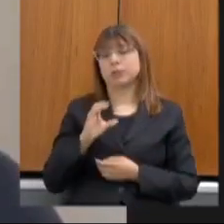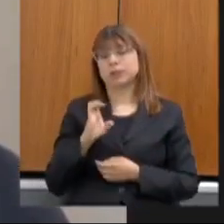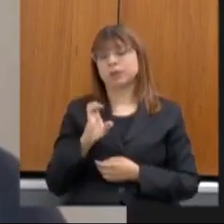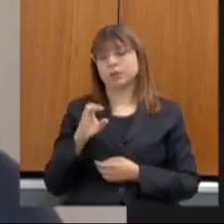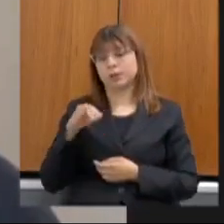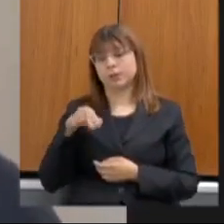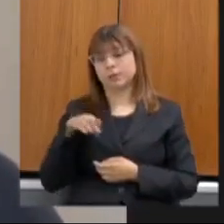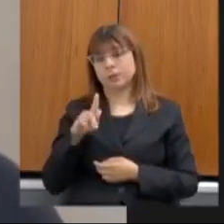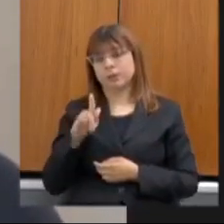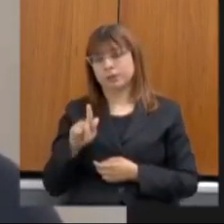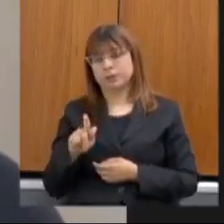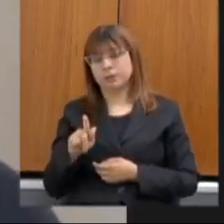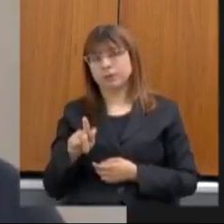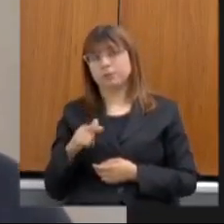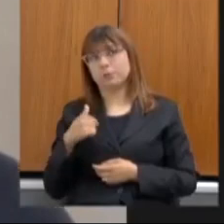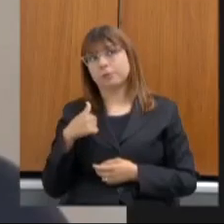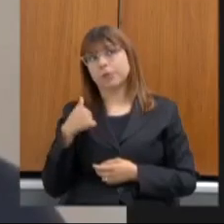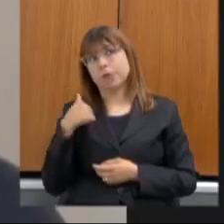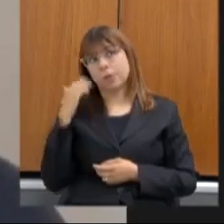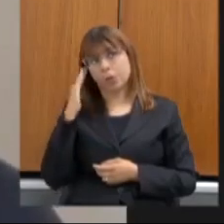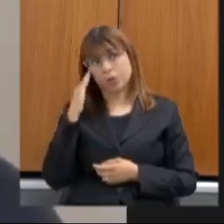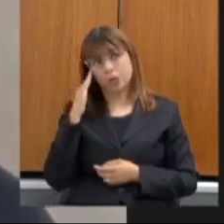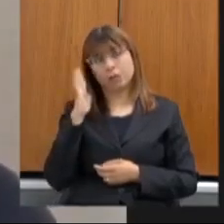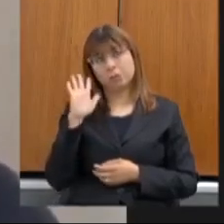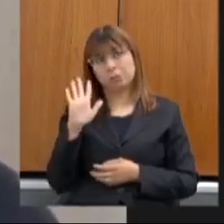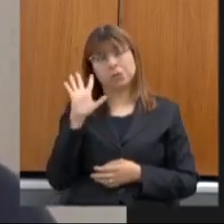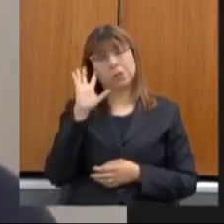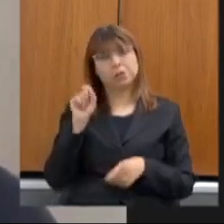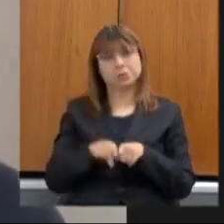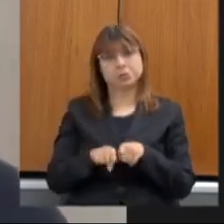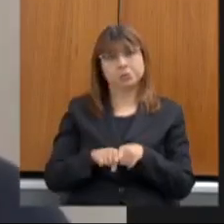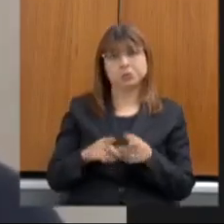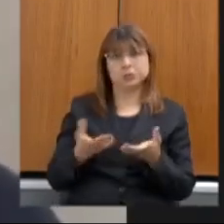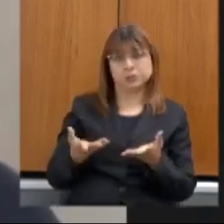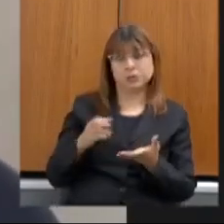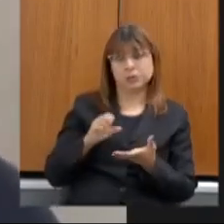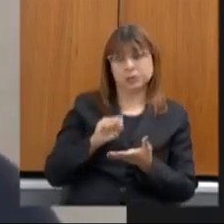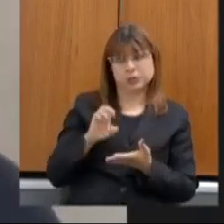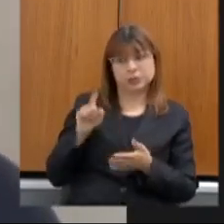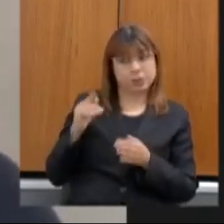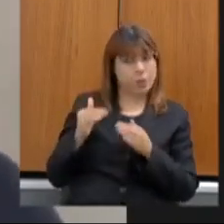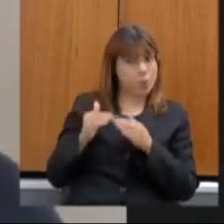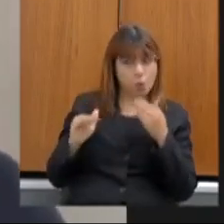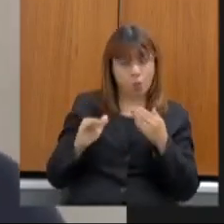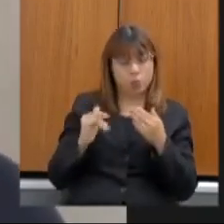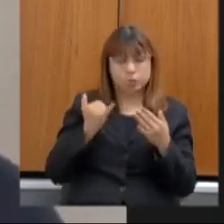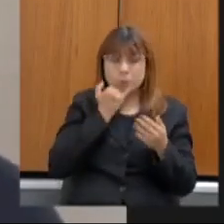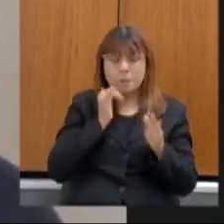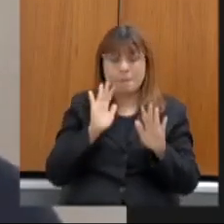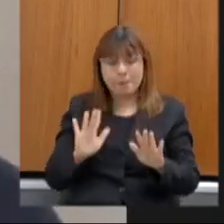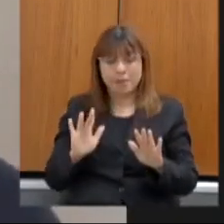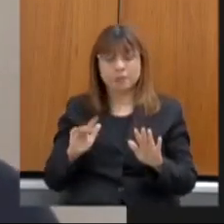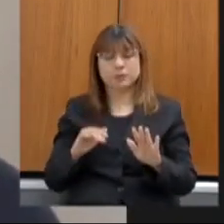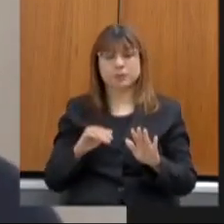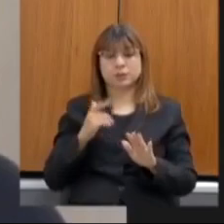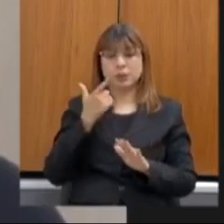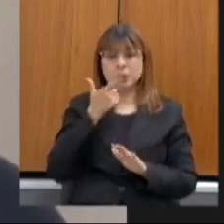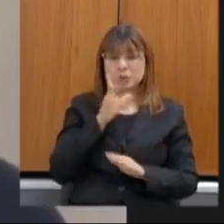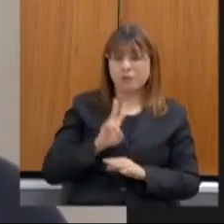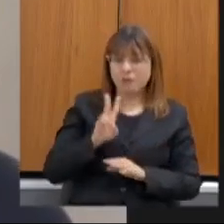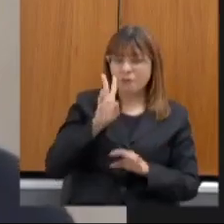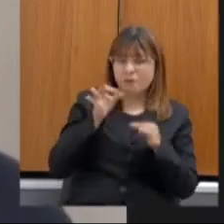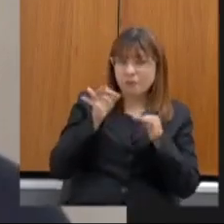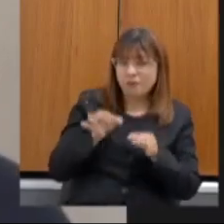Eu entendo e as se for não discorda me perdoe que para que a ser minha Que ela possa ter